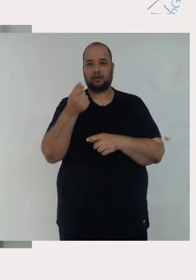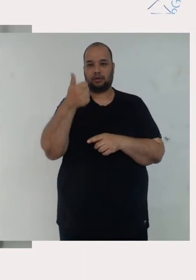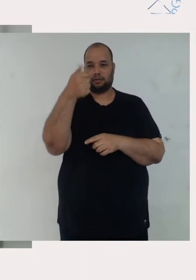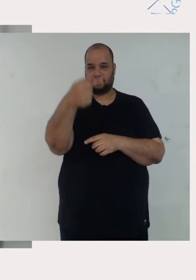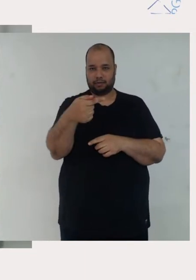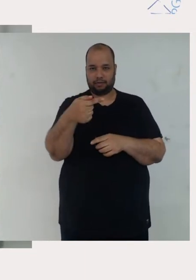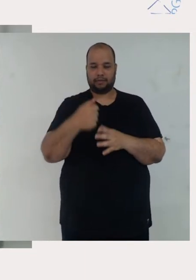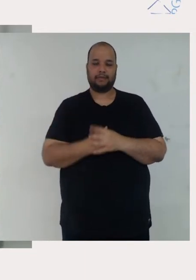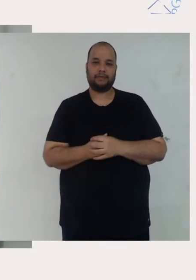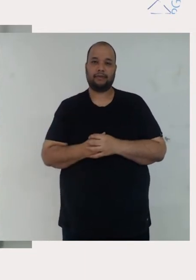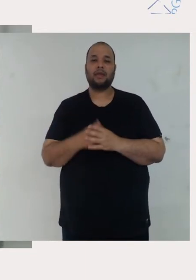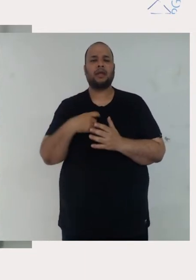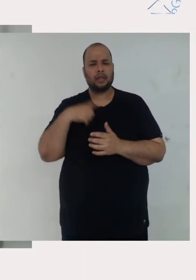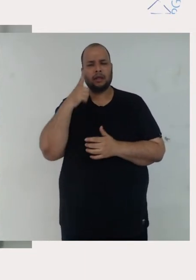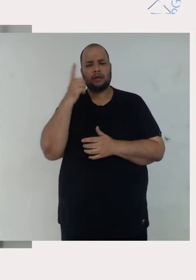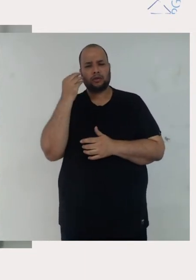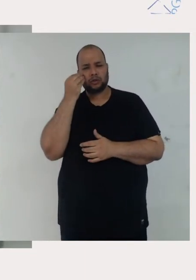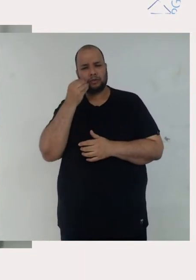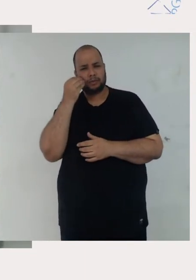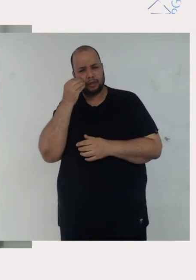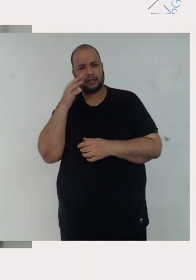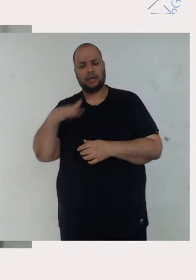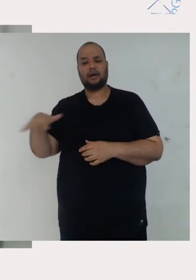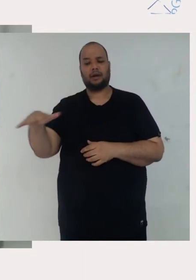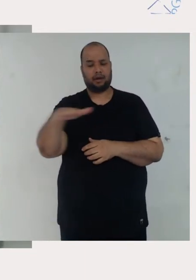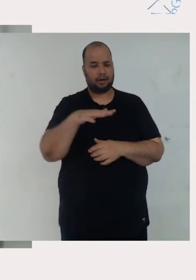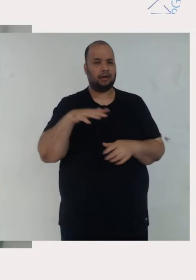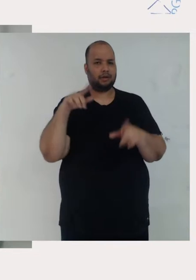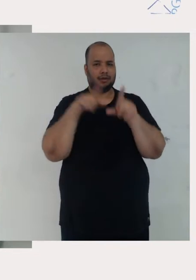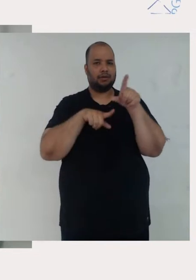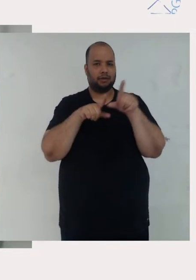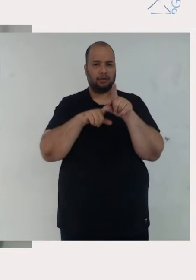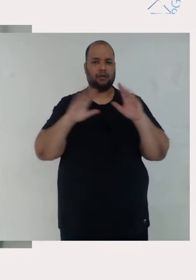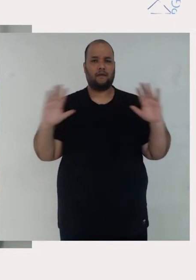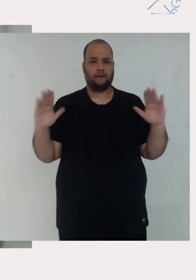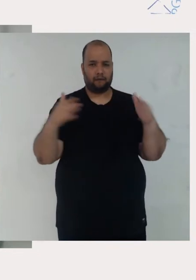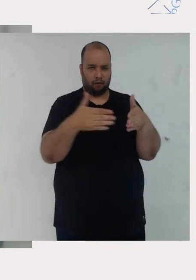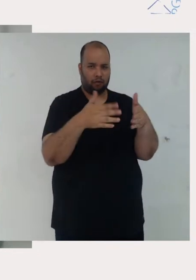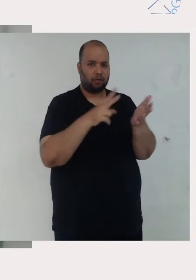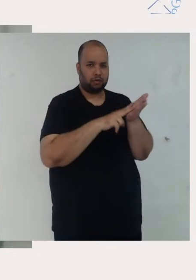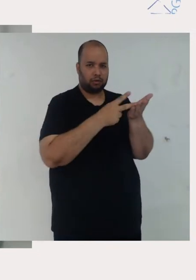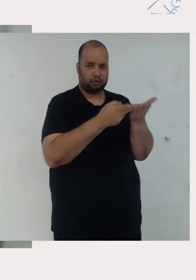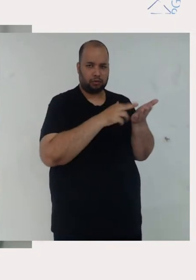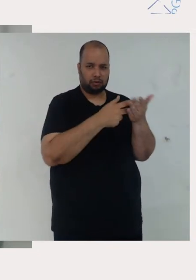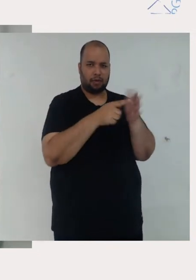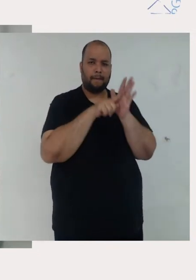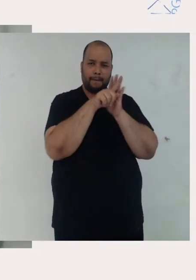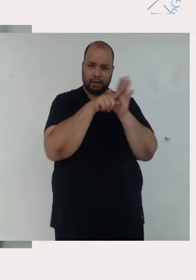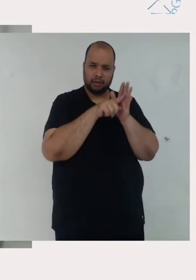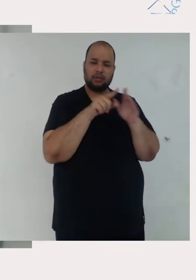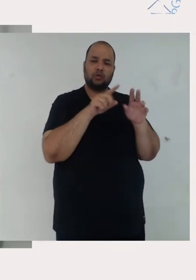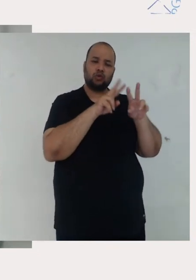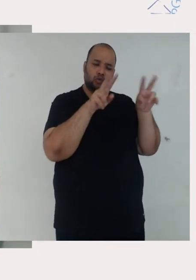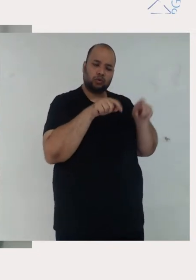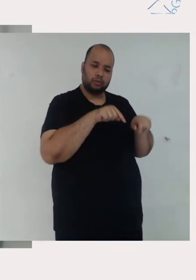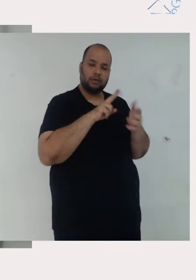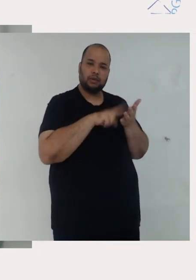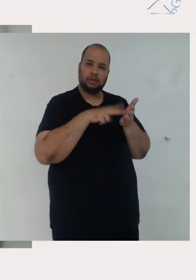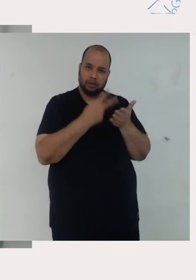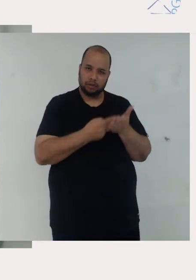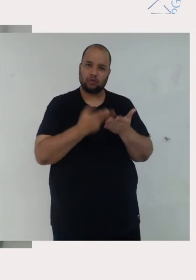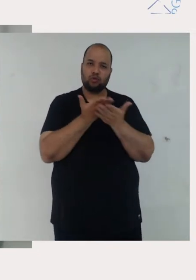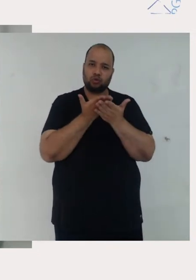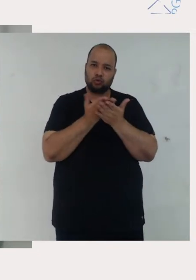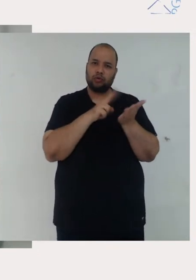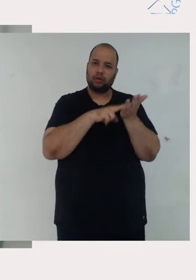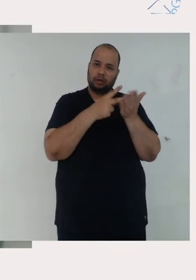2017. Tem experiência na área de letras, com ênfase em Estudos da Tradução, pesquisando sobre tradução, estudos da